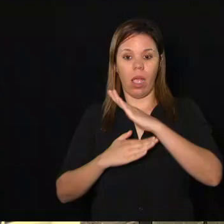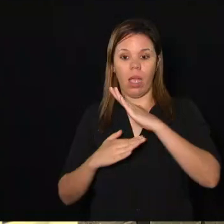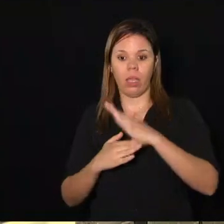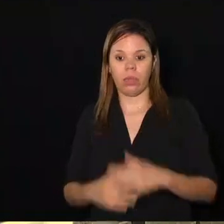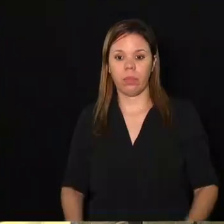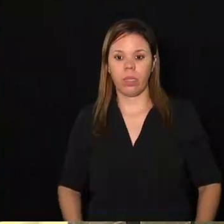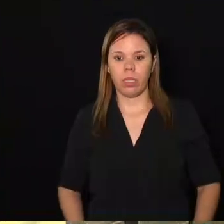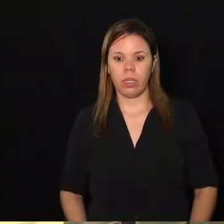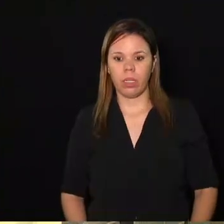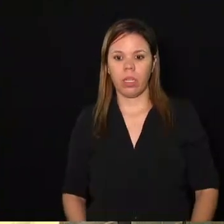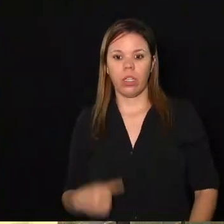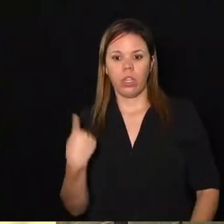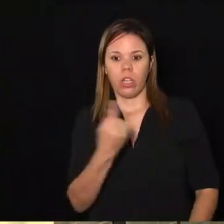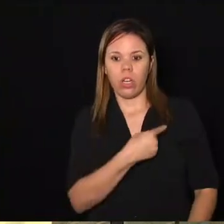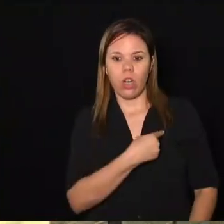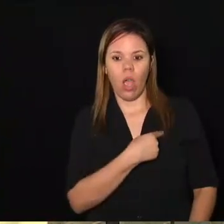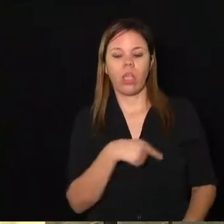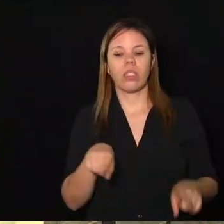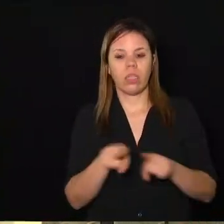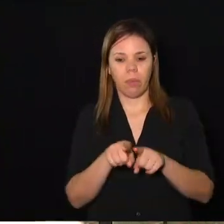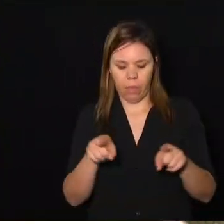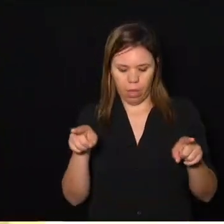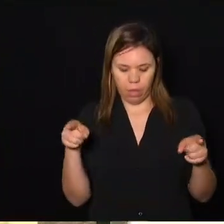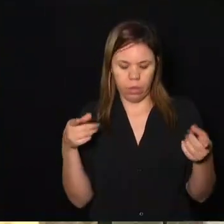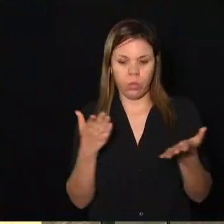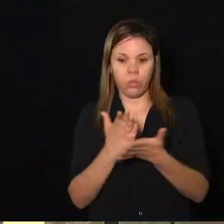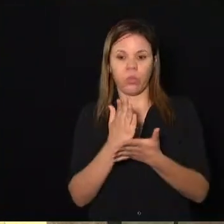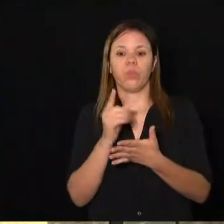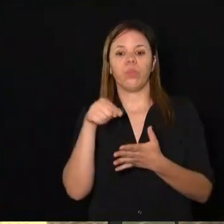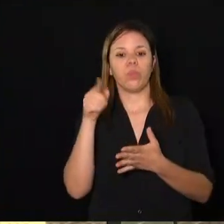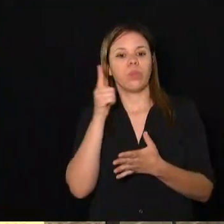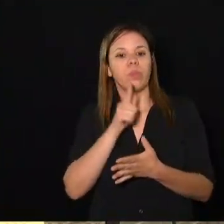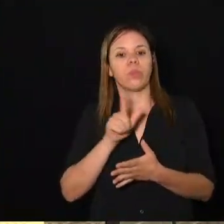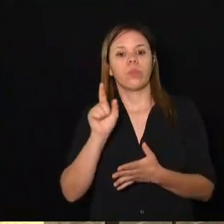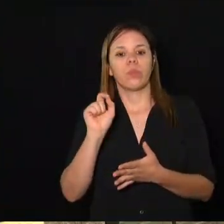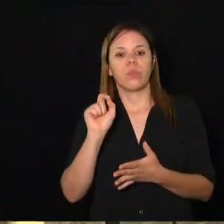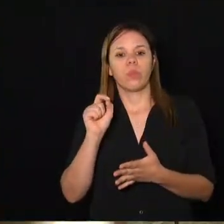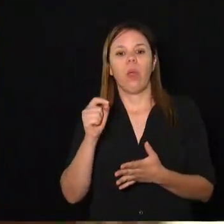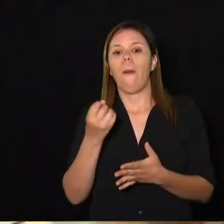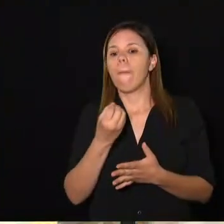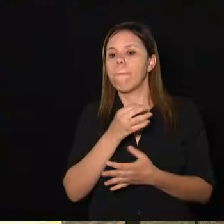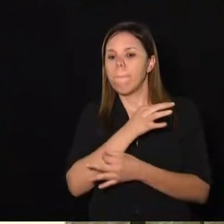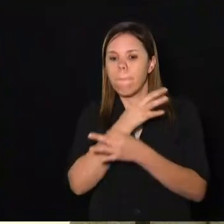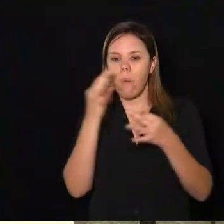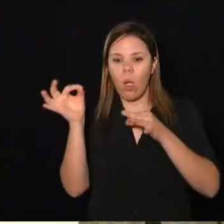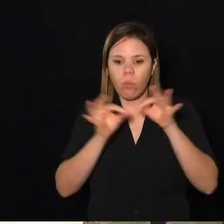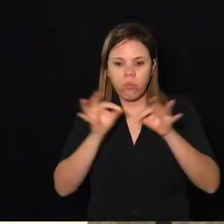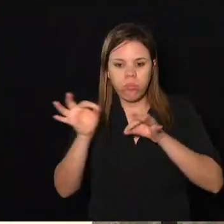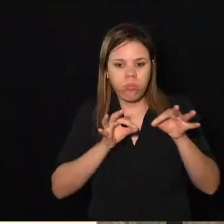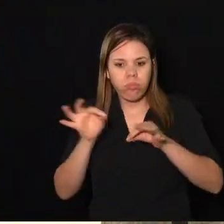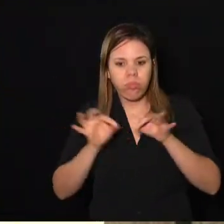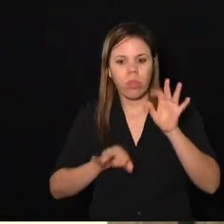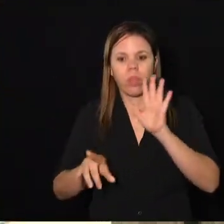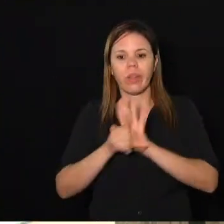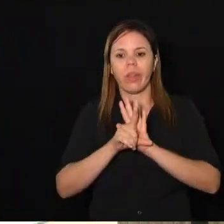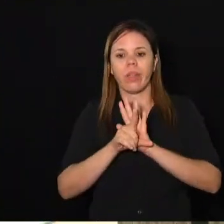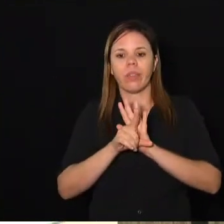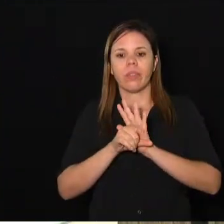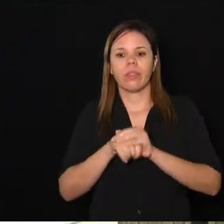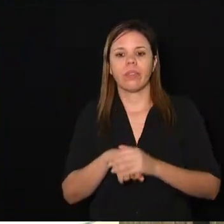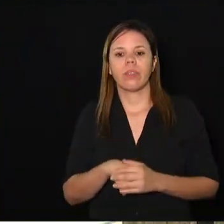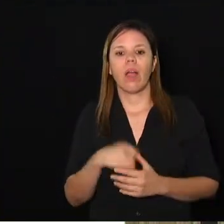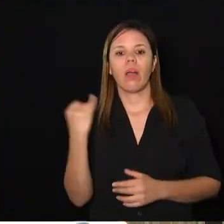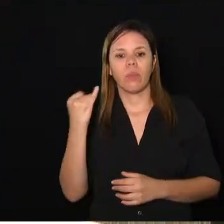cumprir com as prerrogativas nossas de estar produzindo boas leis. E um projeto